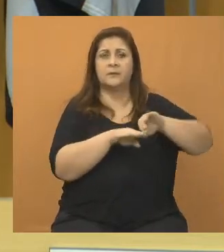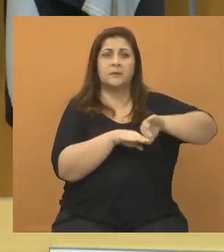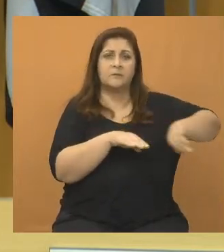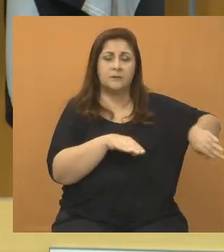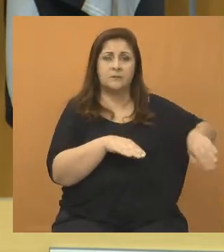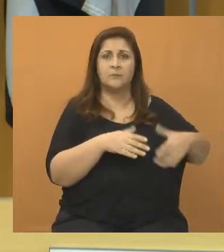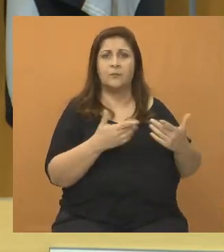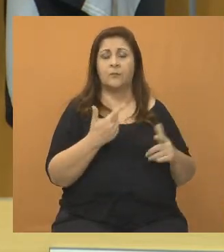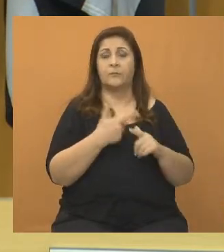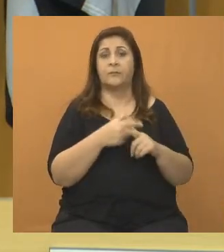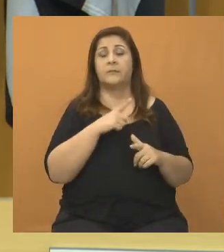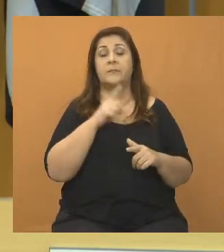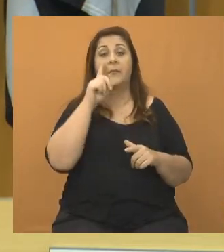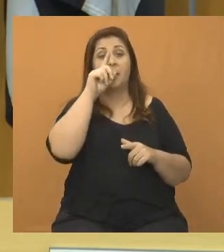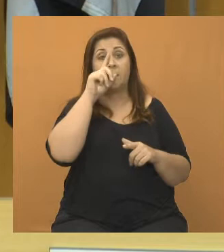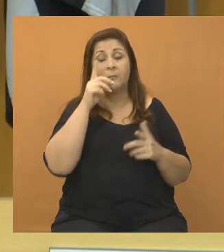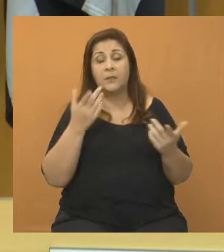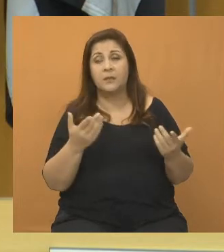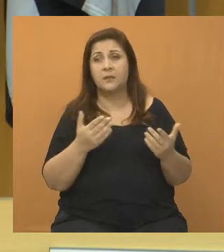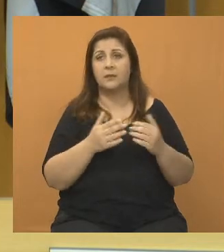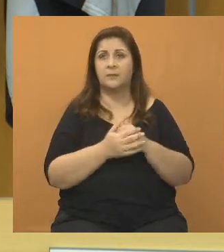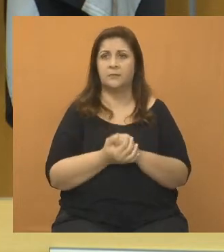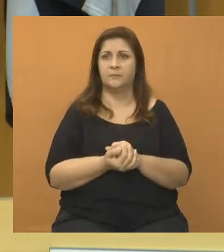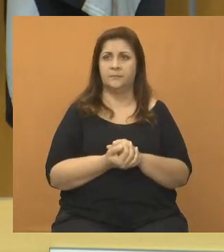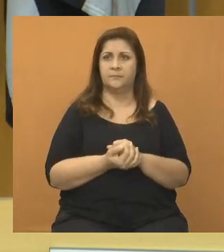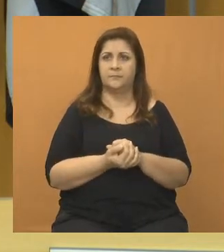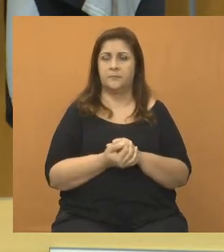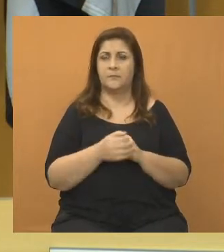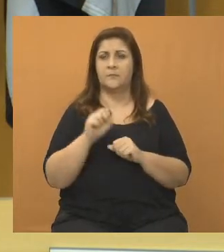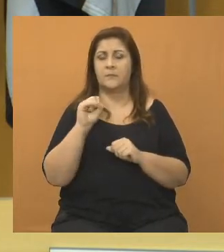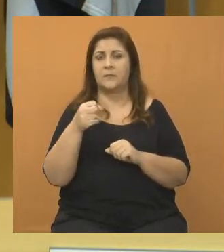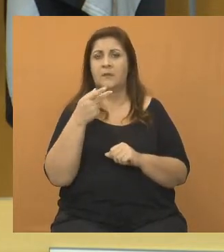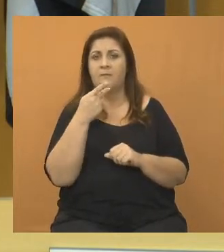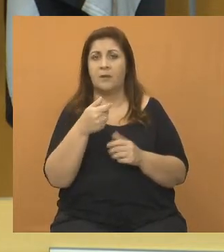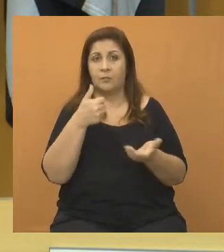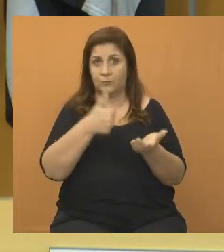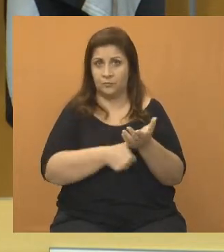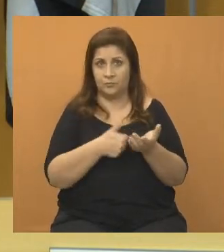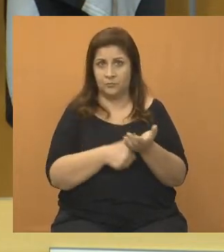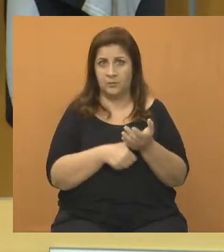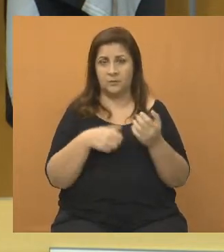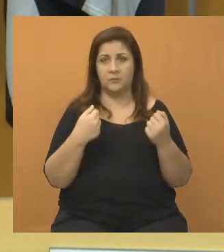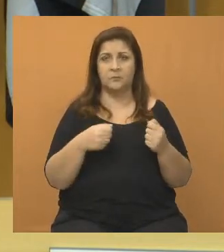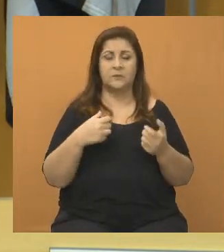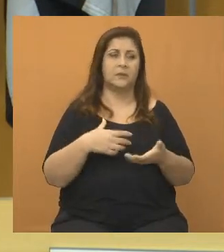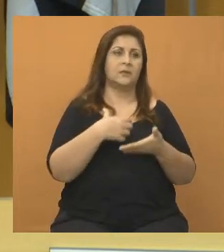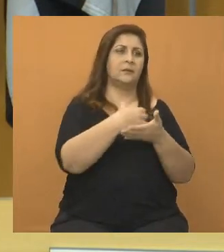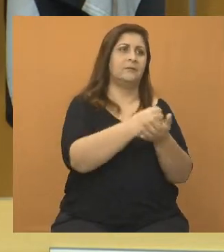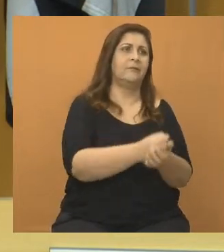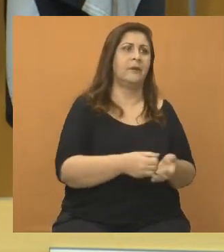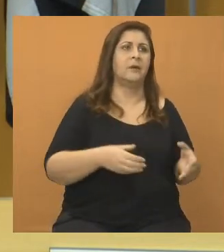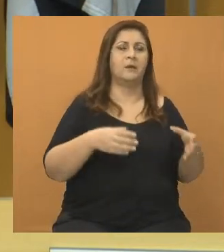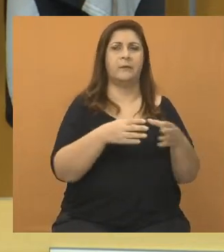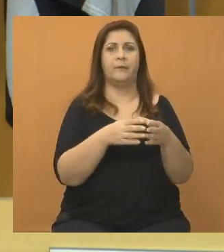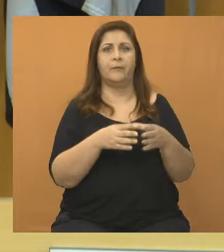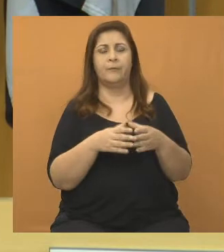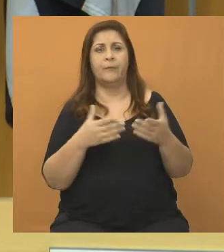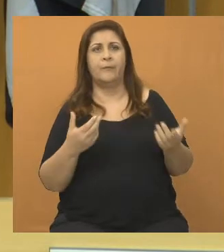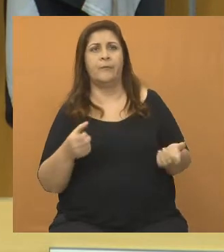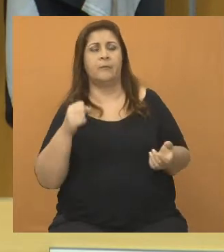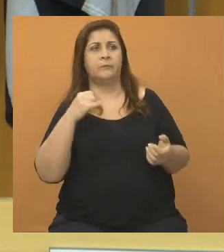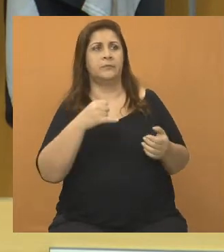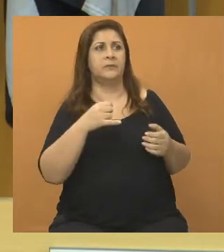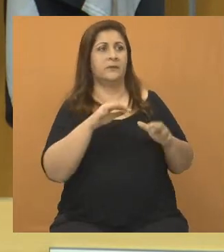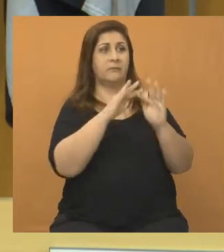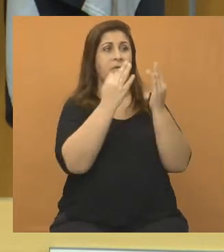estão em APP. Então, quando você fala de regularização de uma área, você tem que levar infraestrutura, você tem que retirar a família de risco, você